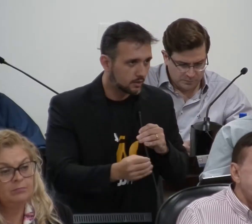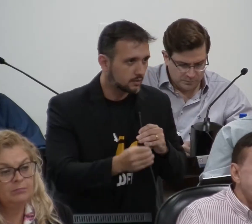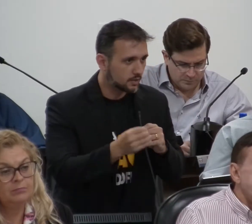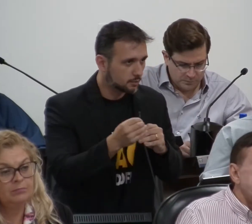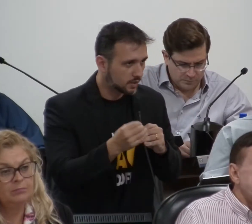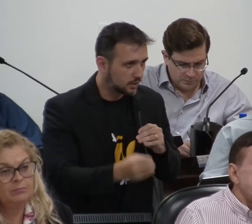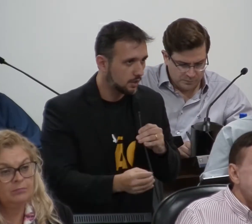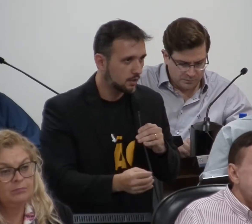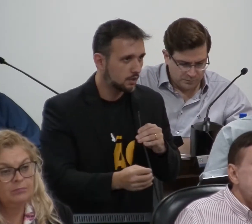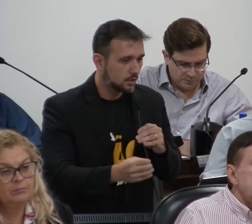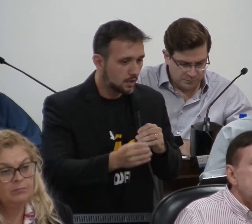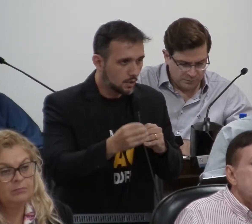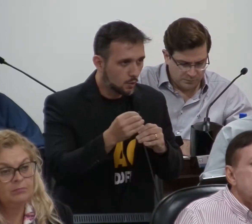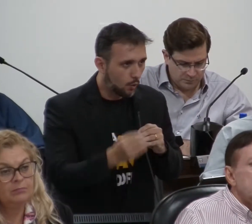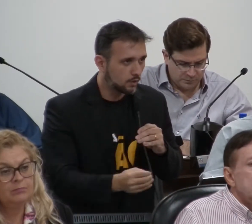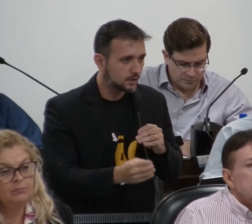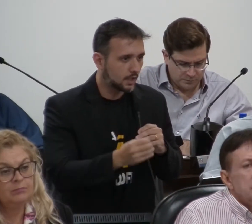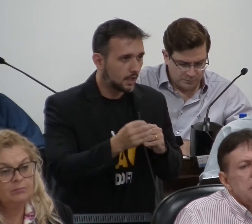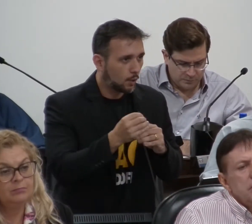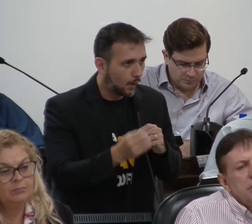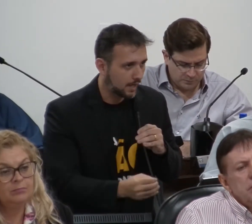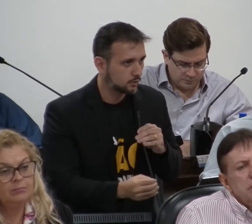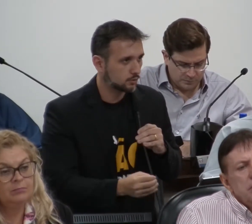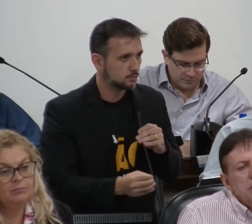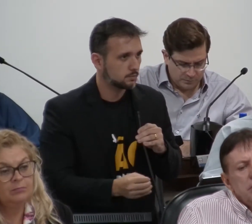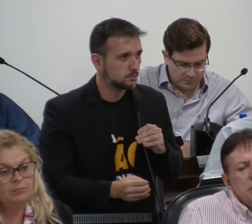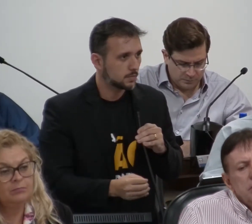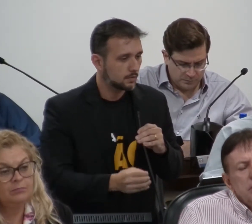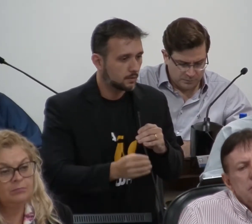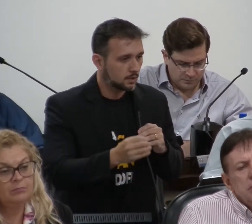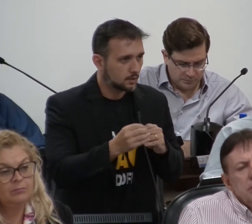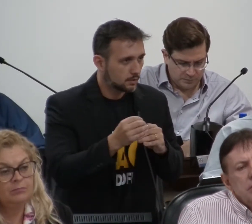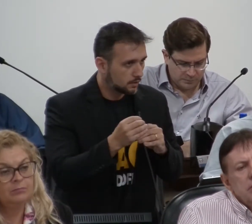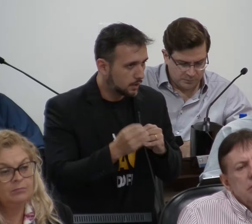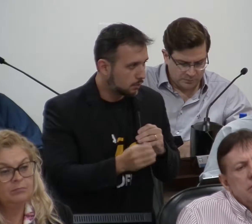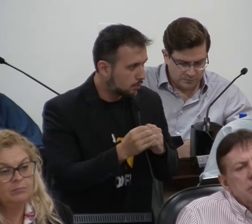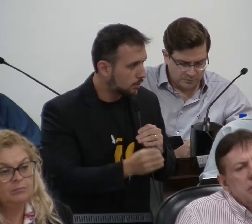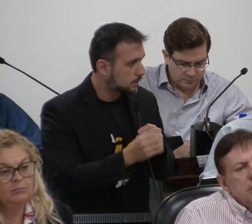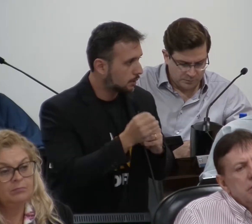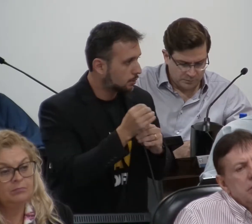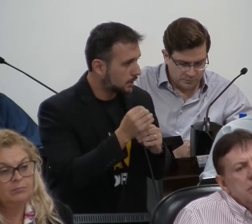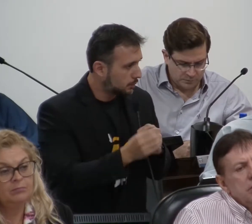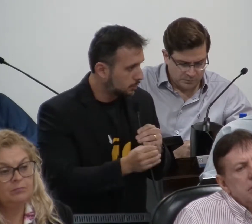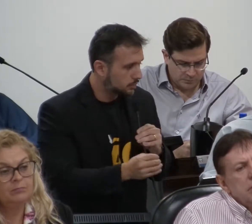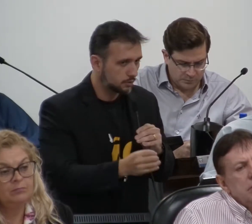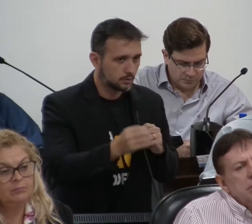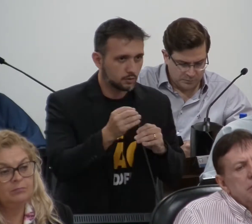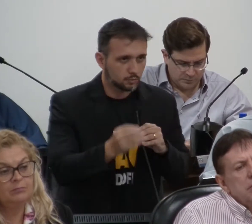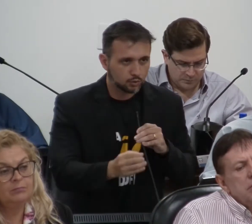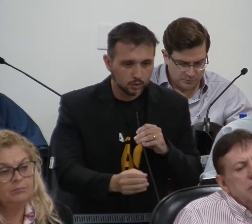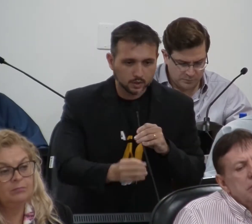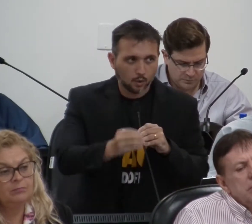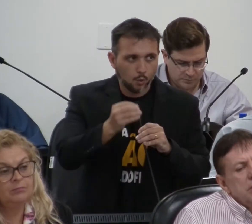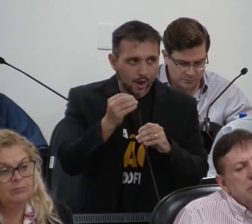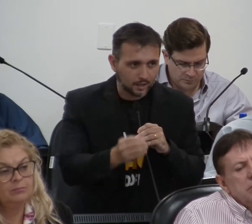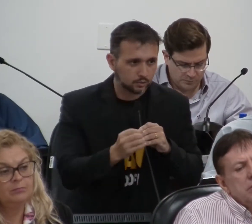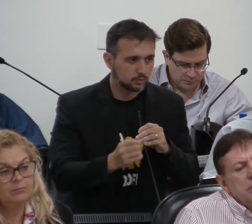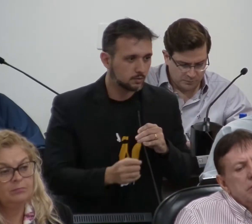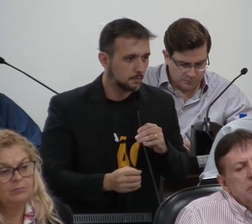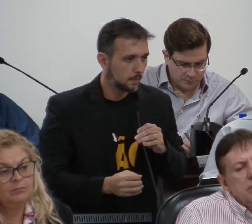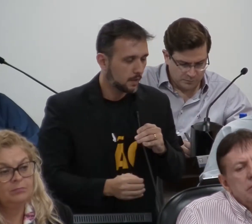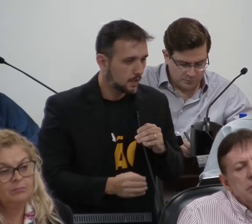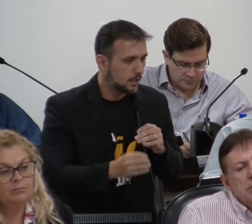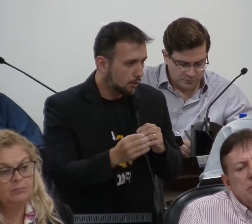E nós estamos aqui contra o ato, não contra o criminoso. Somos contra o